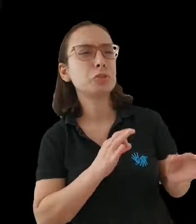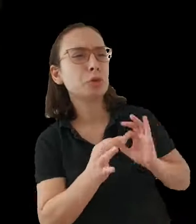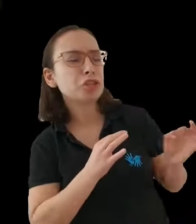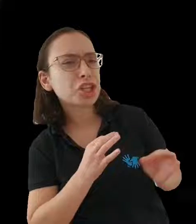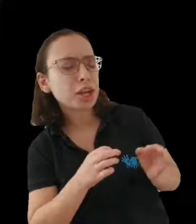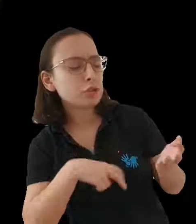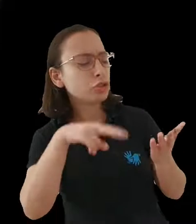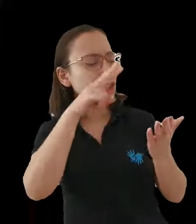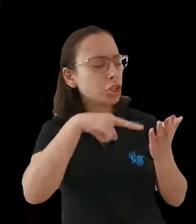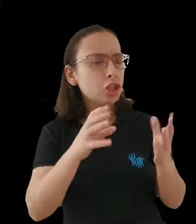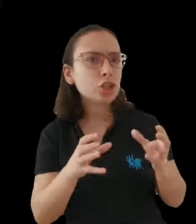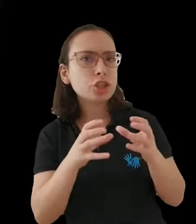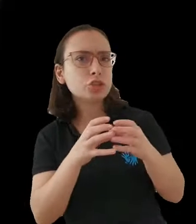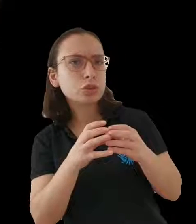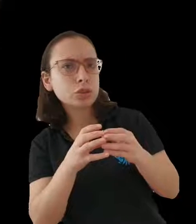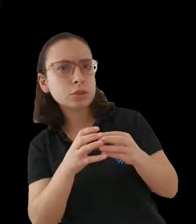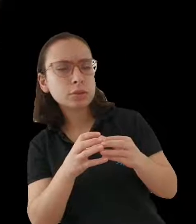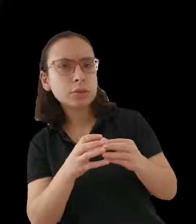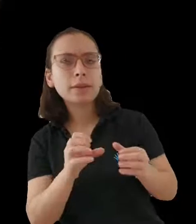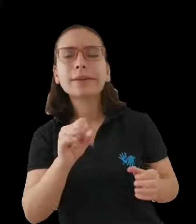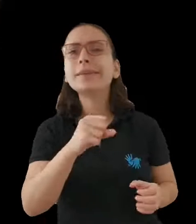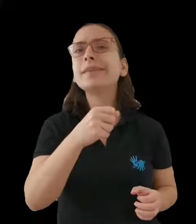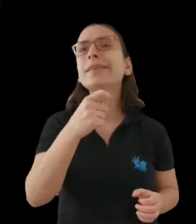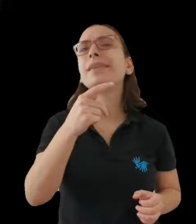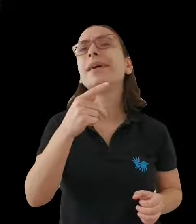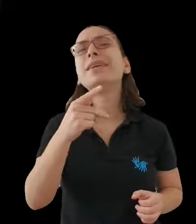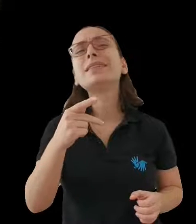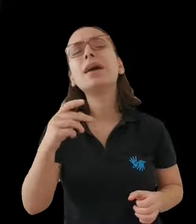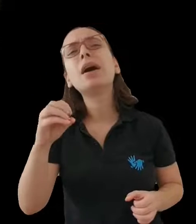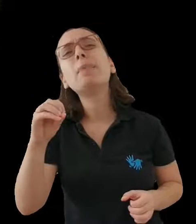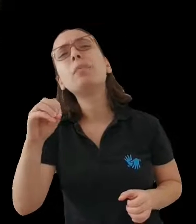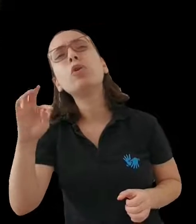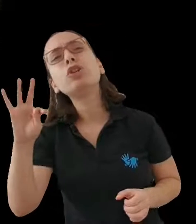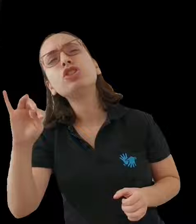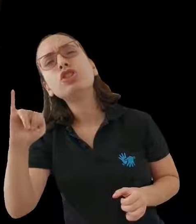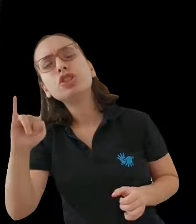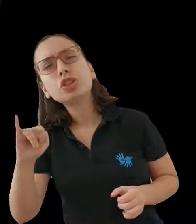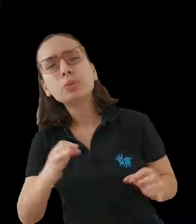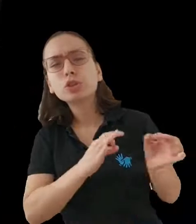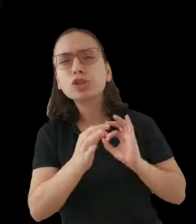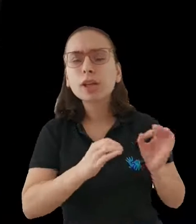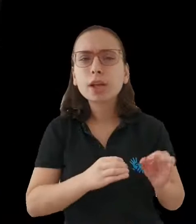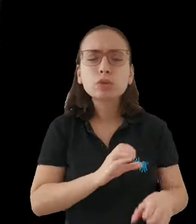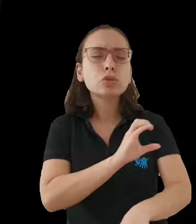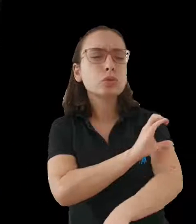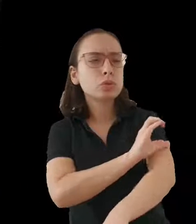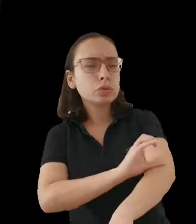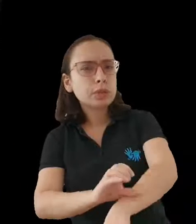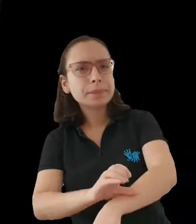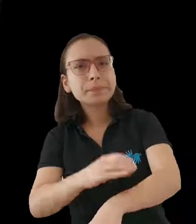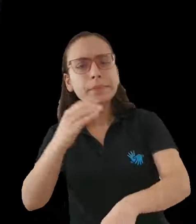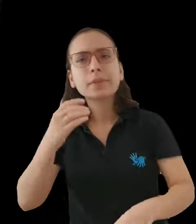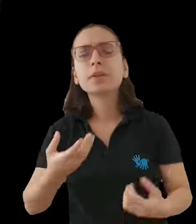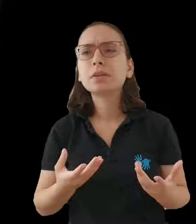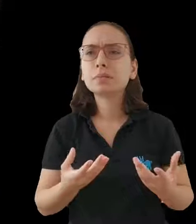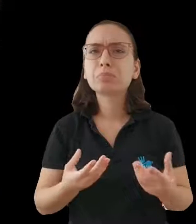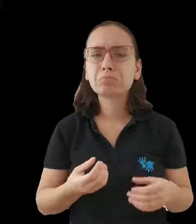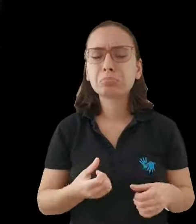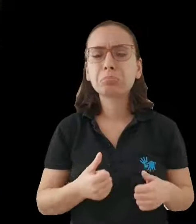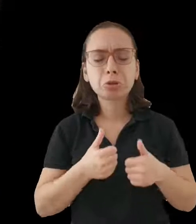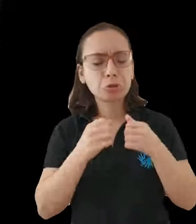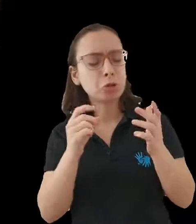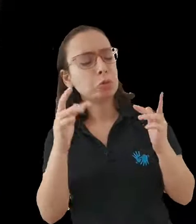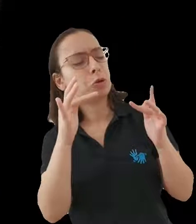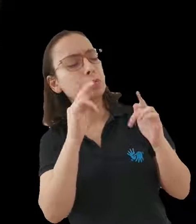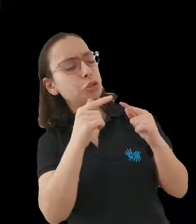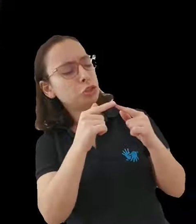Esse projeto, Rede de Leitura, é um projeto da Sapoti Projetos Culturais, que entende e